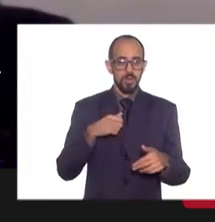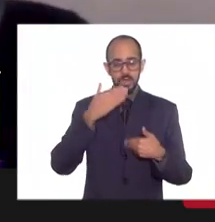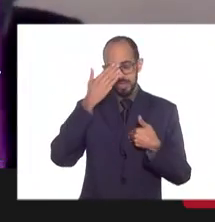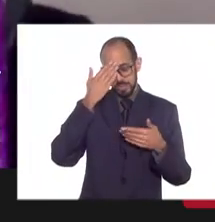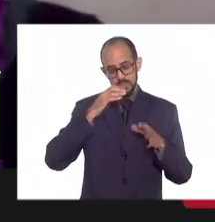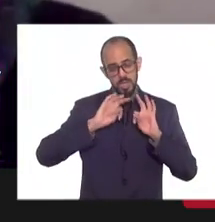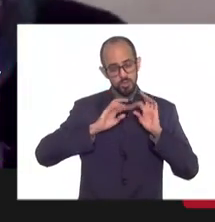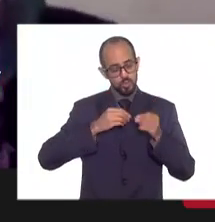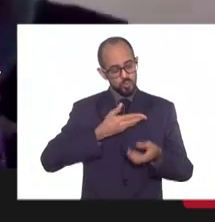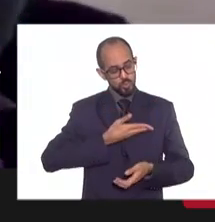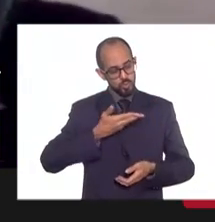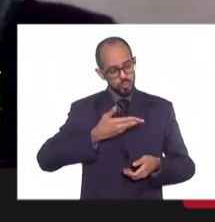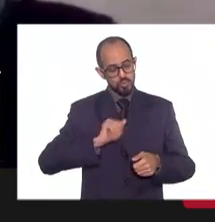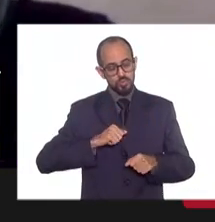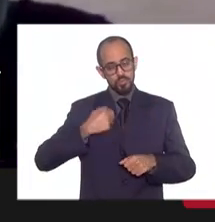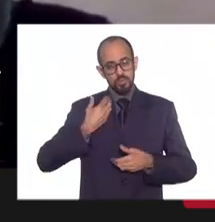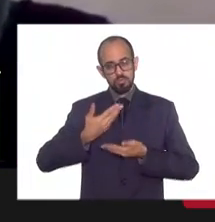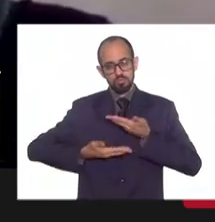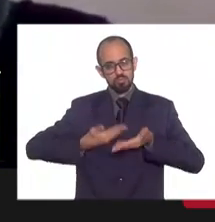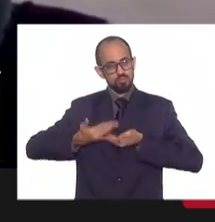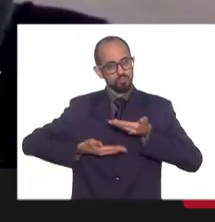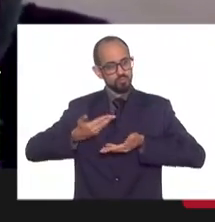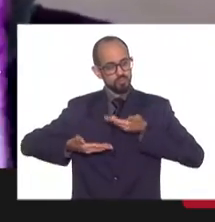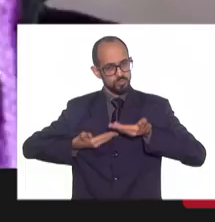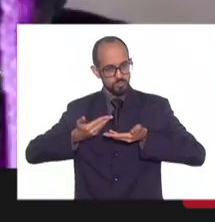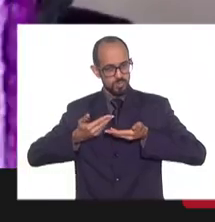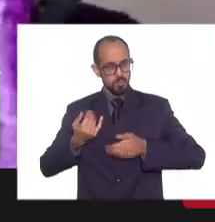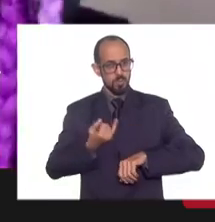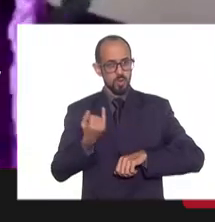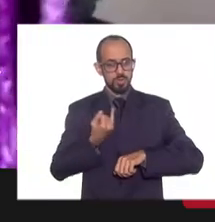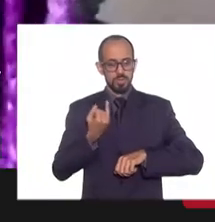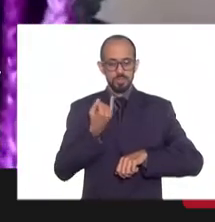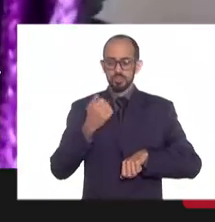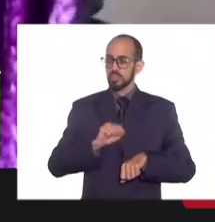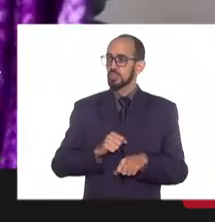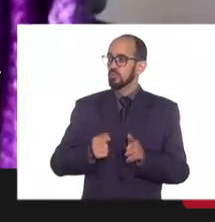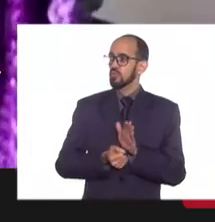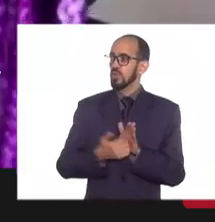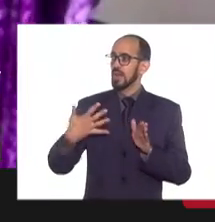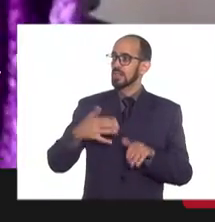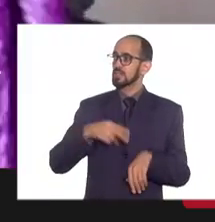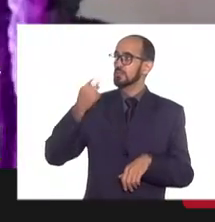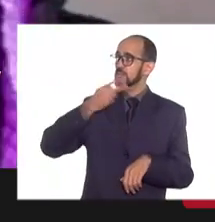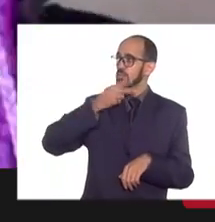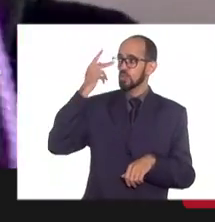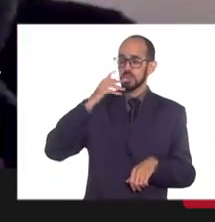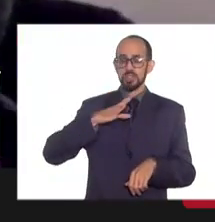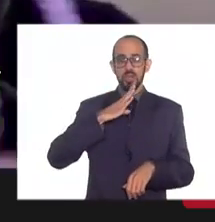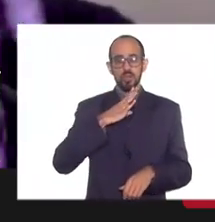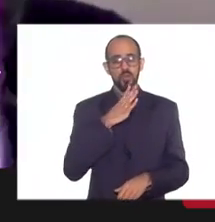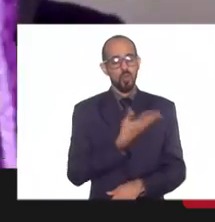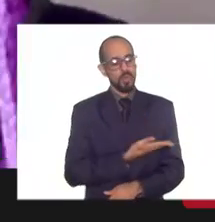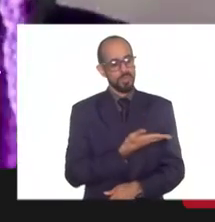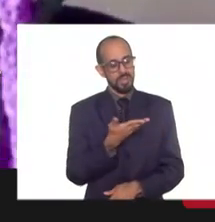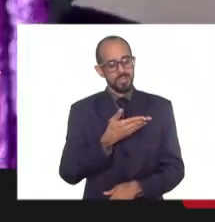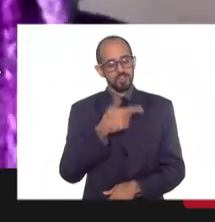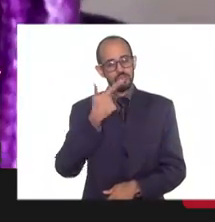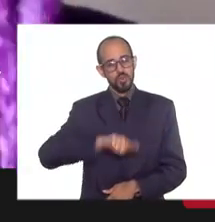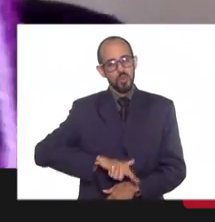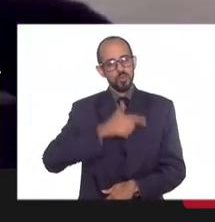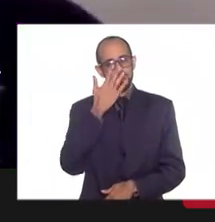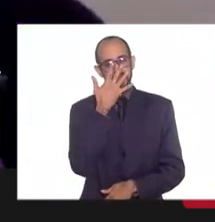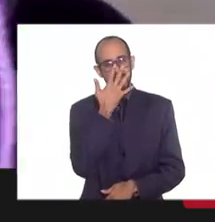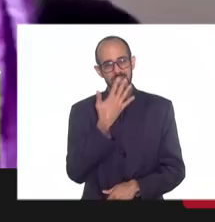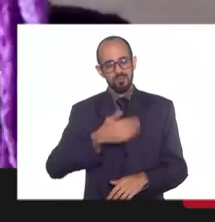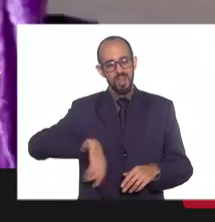obrigada de fato de de muito rico muito próspero acho que diversas pessoas aqui já se conhecem de outros carnavais